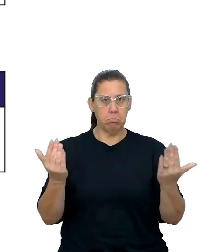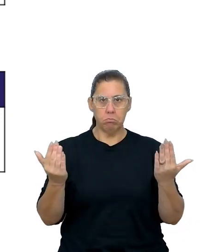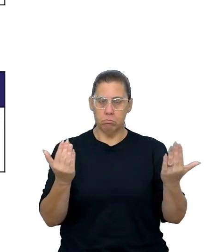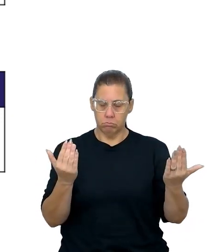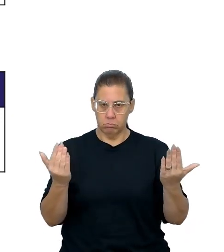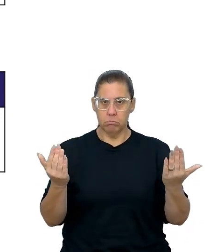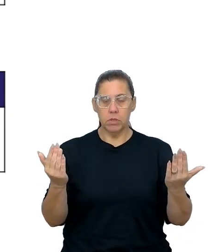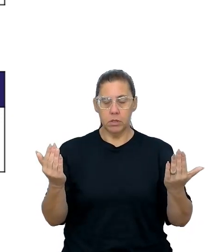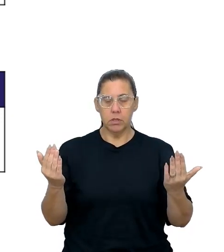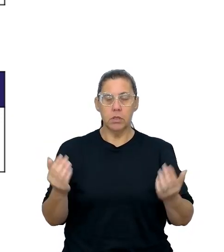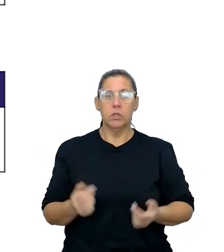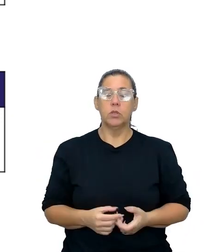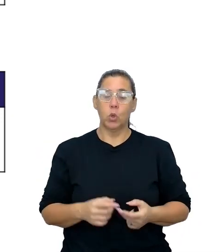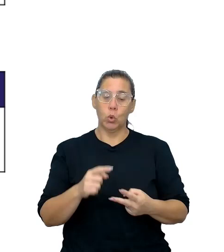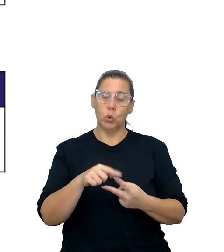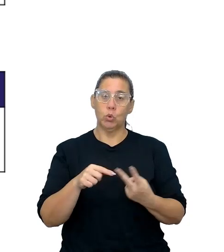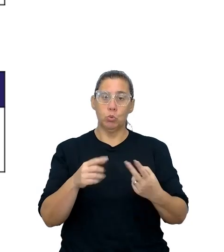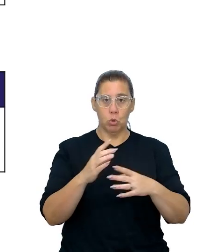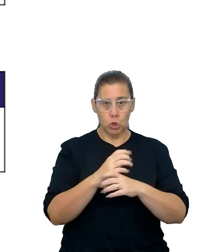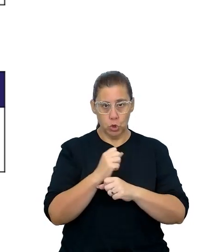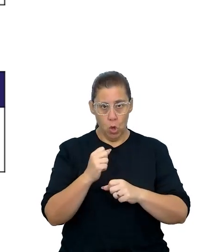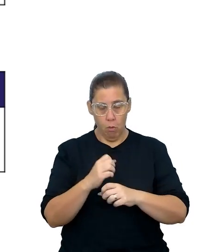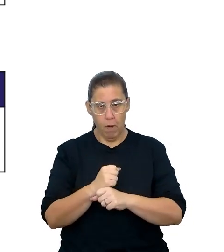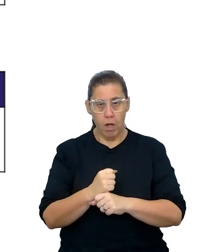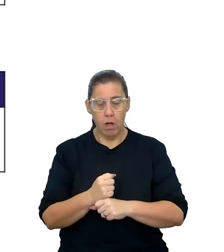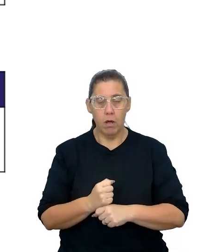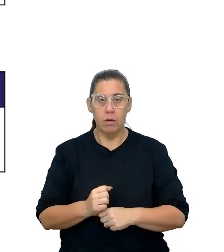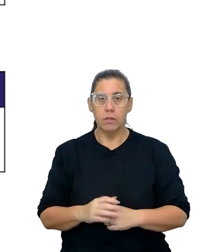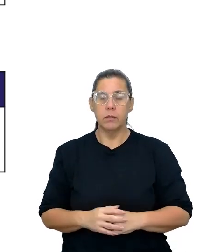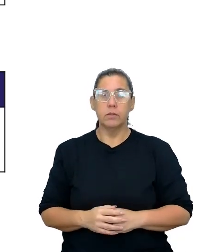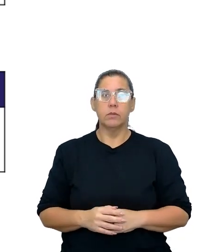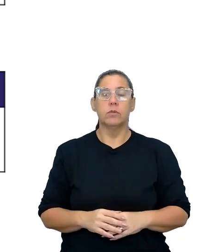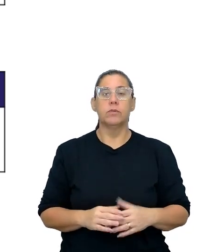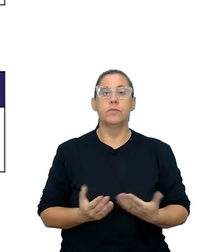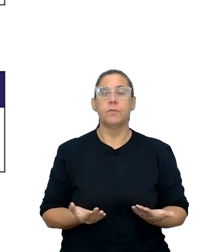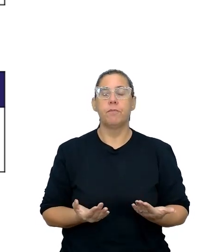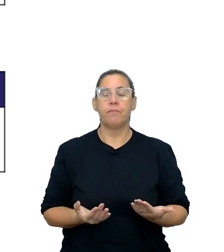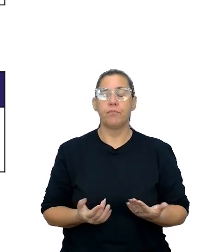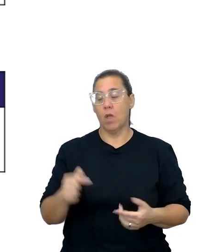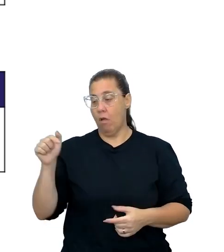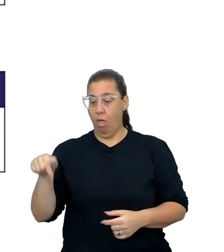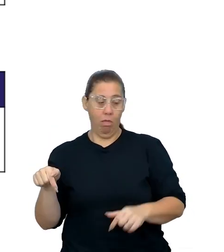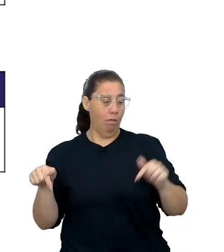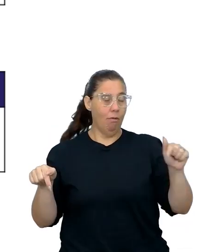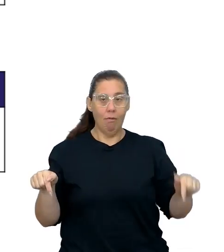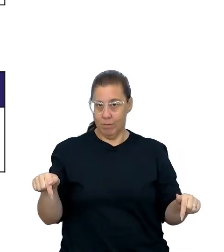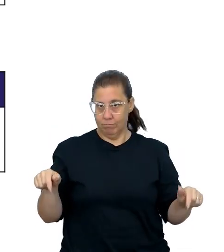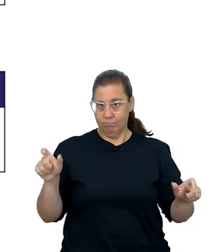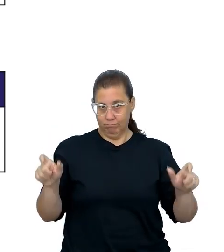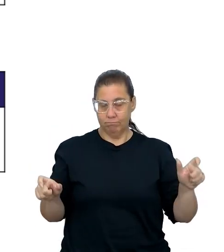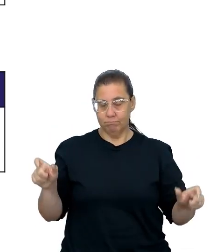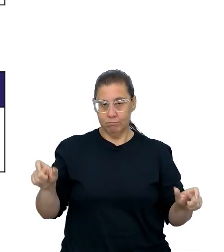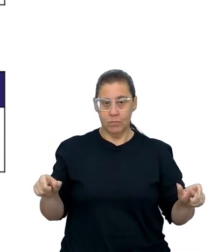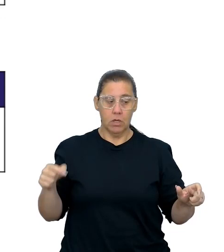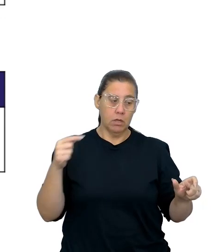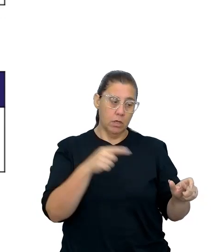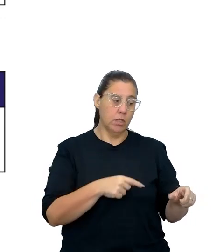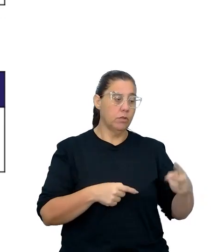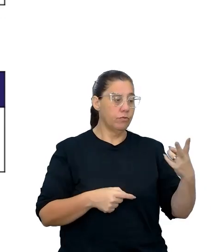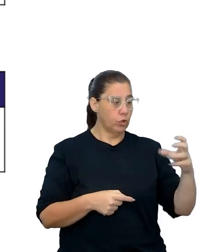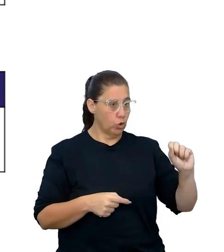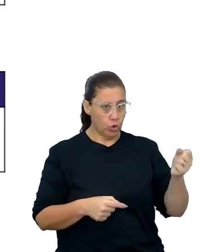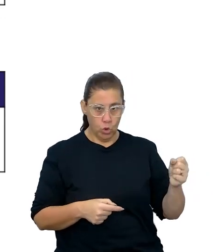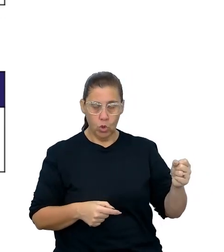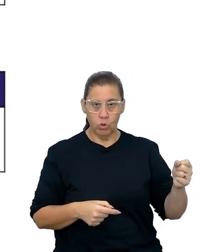comparação apresentam duas medidas de grandeza, né? E a do Ivan e a do Fabrício. Fabrício tem